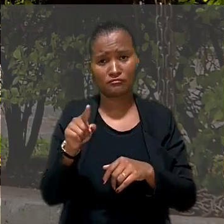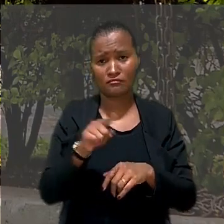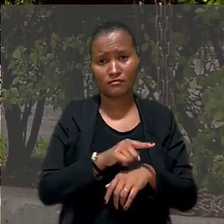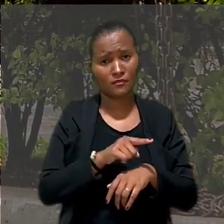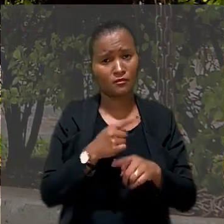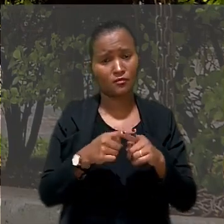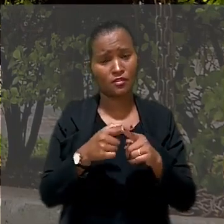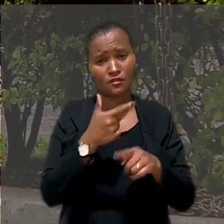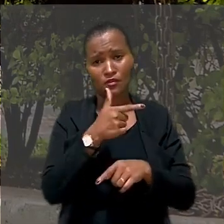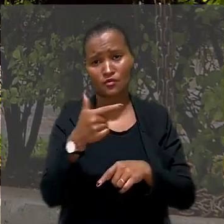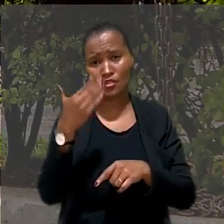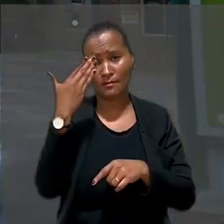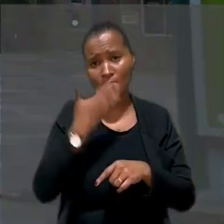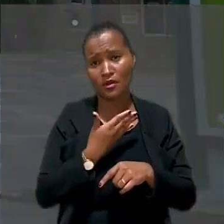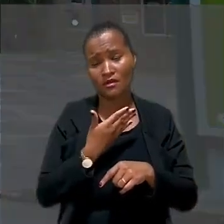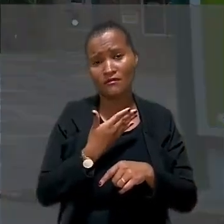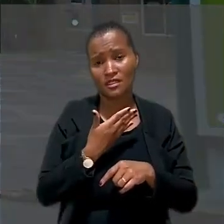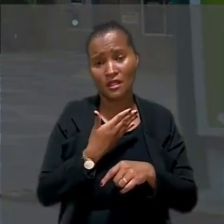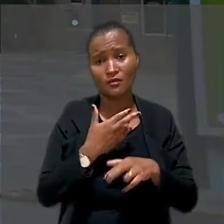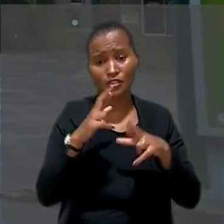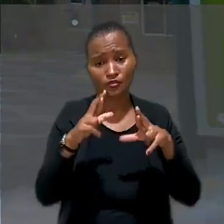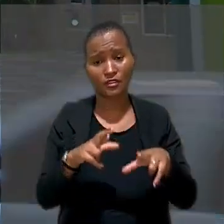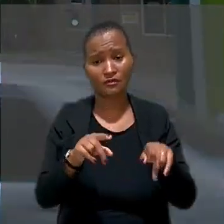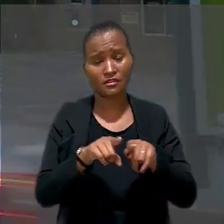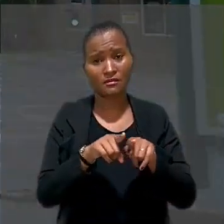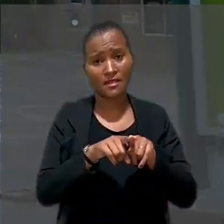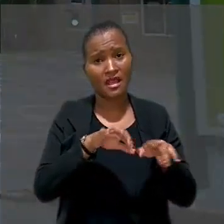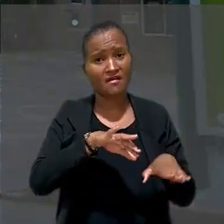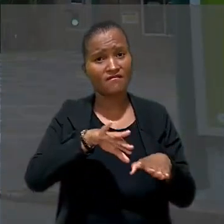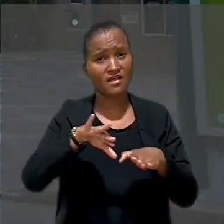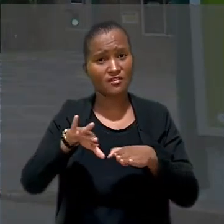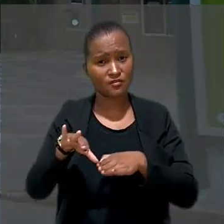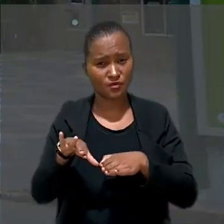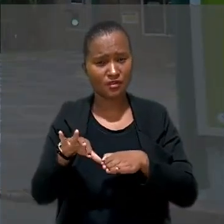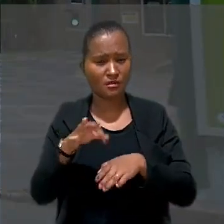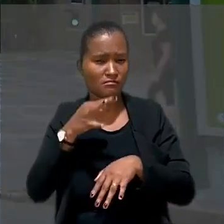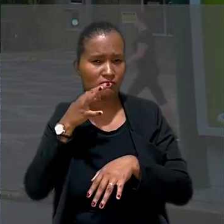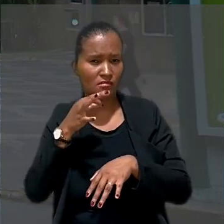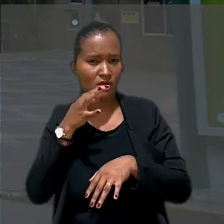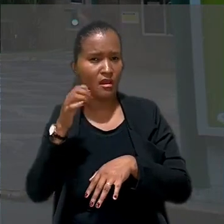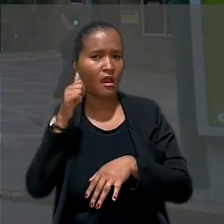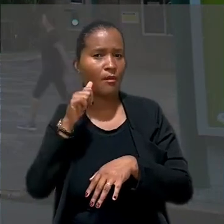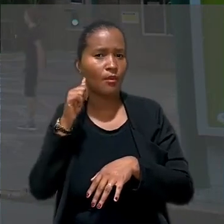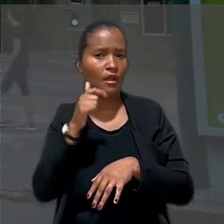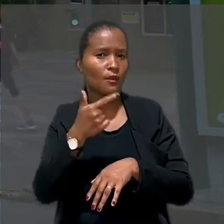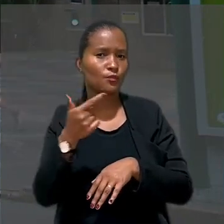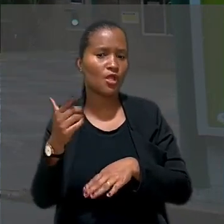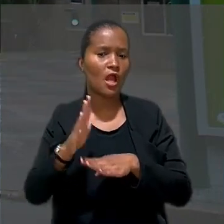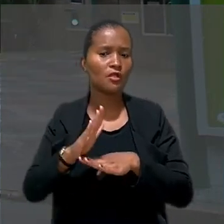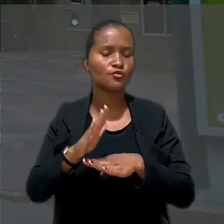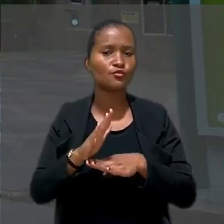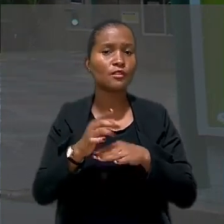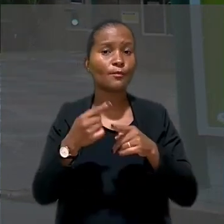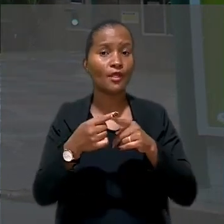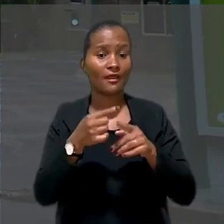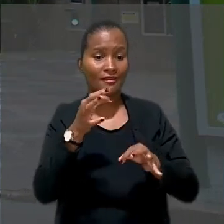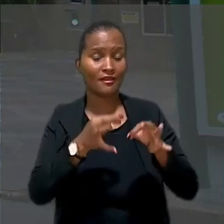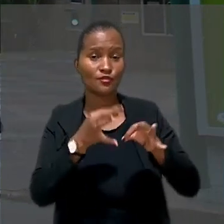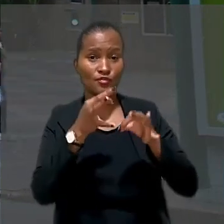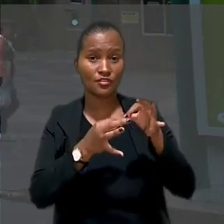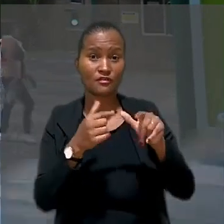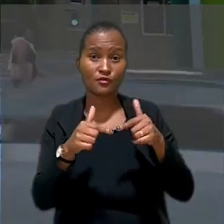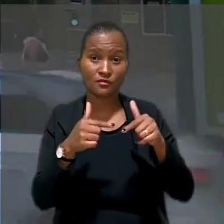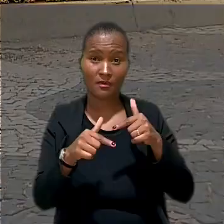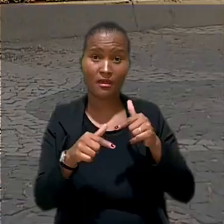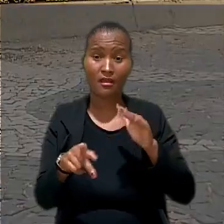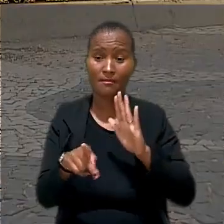prova de vício de consentimento. O regional também afastou a alegação de que ela estava desassistida, porque na